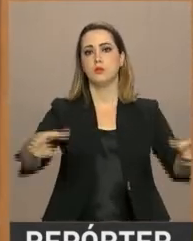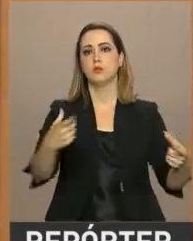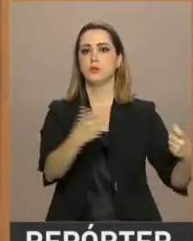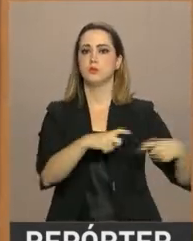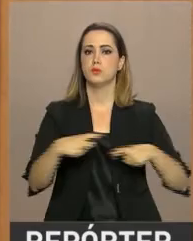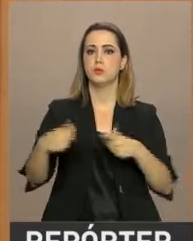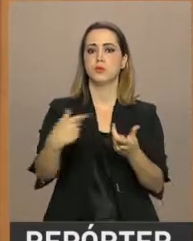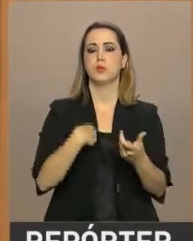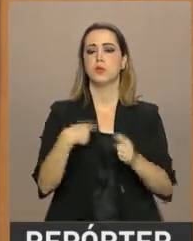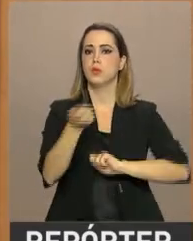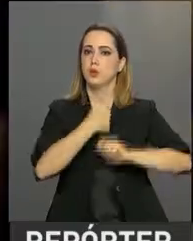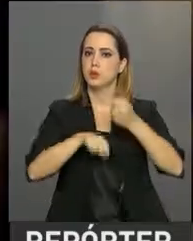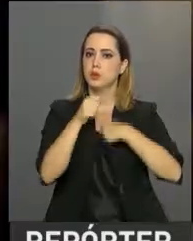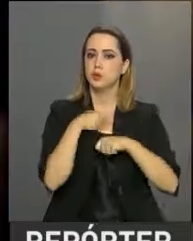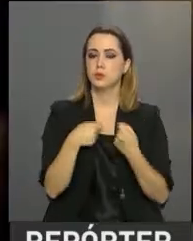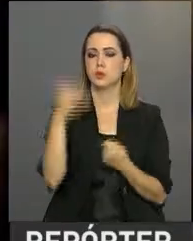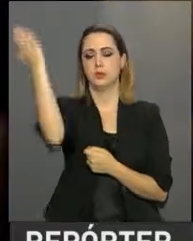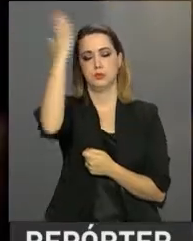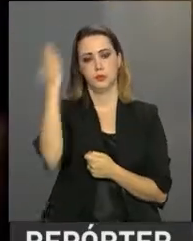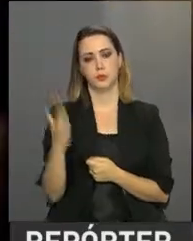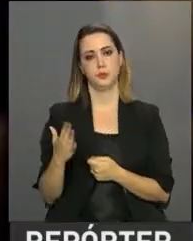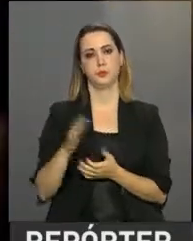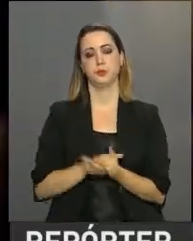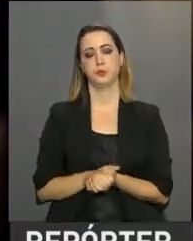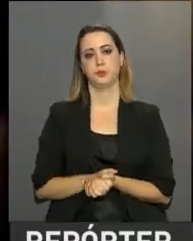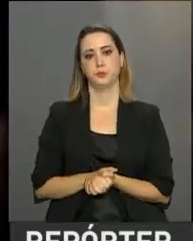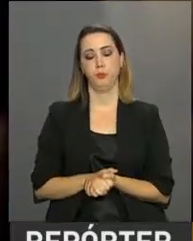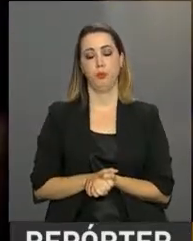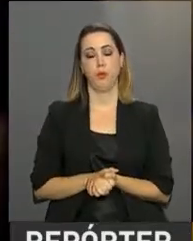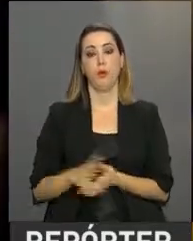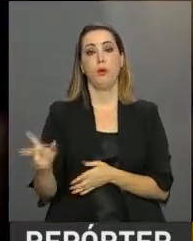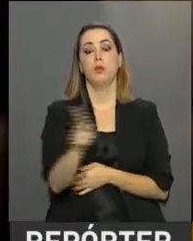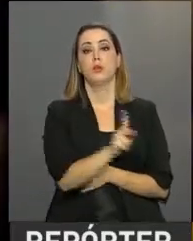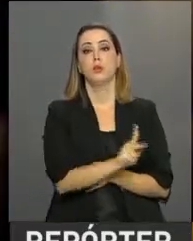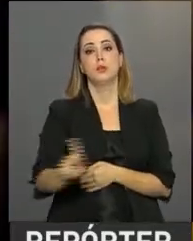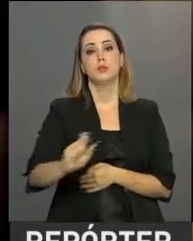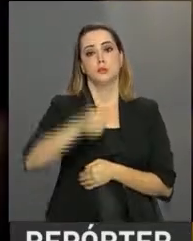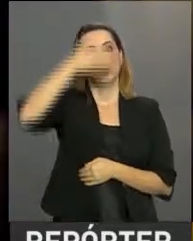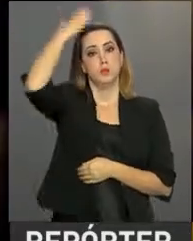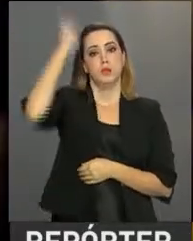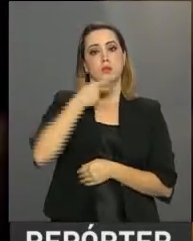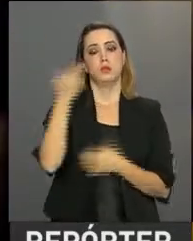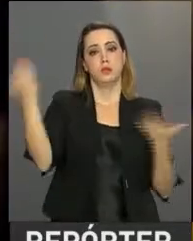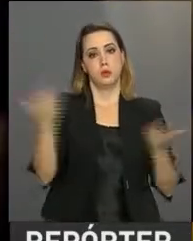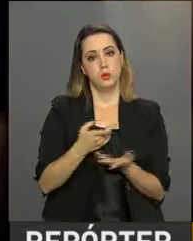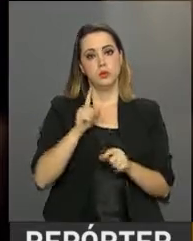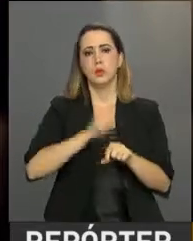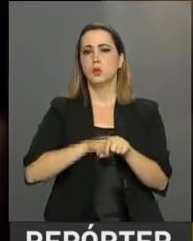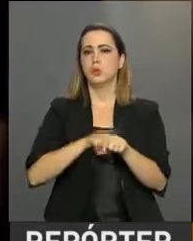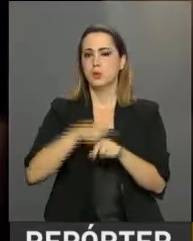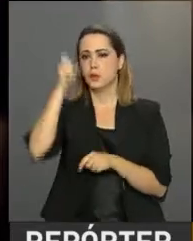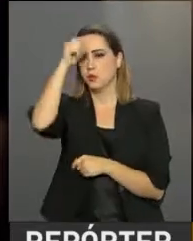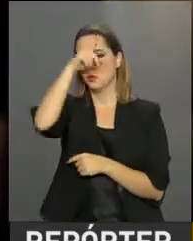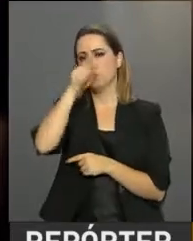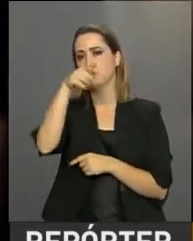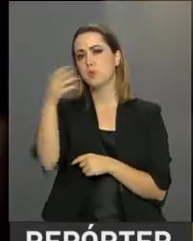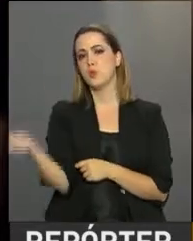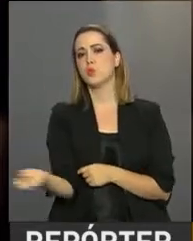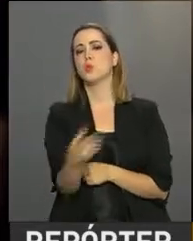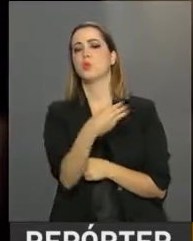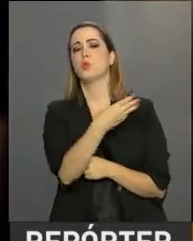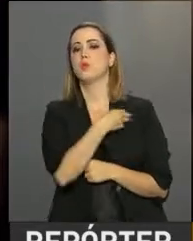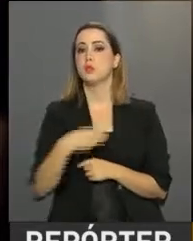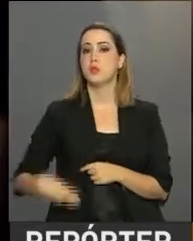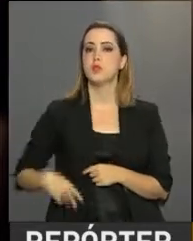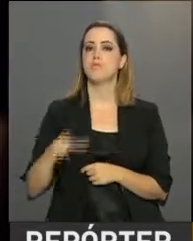aspectos da economia nacional o presidente michel temer disse que em um momento de crise o novo ministro vai ter um papel no governo que vai